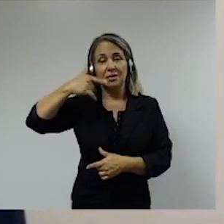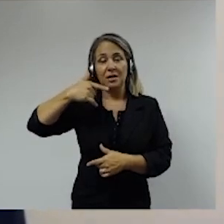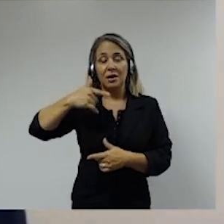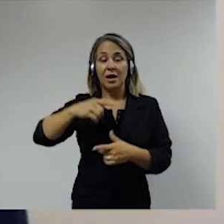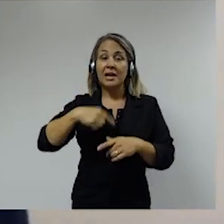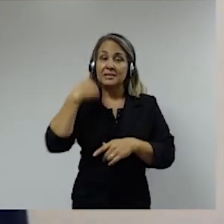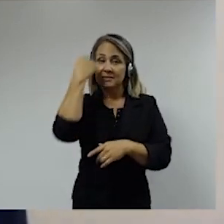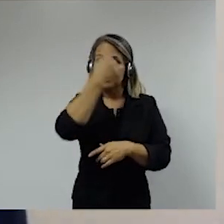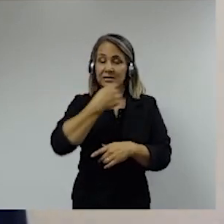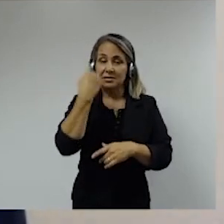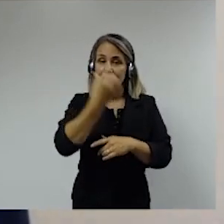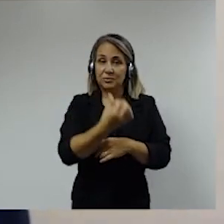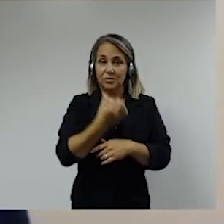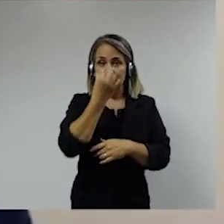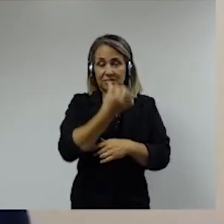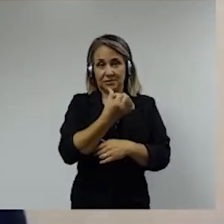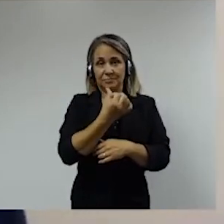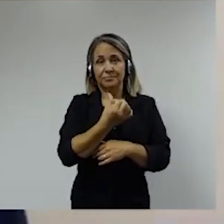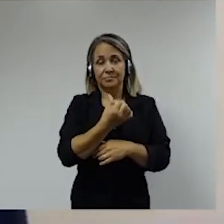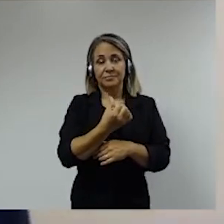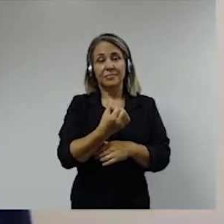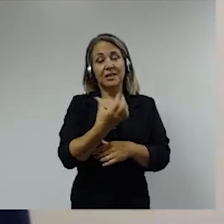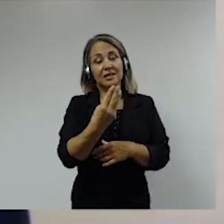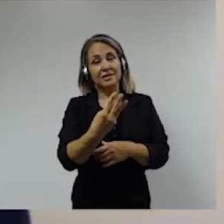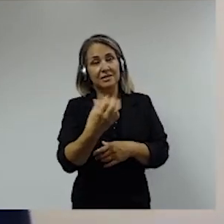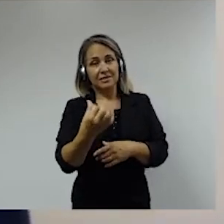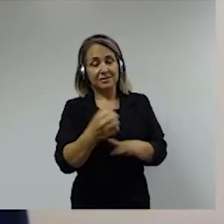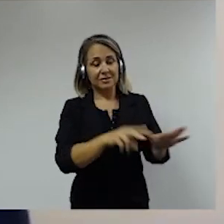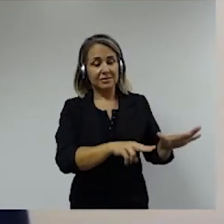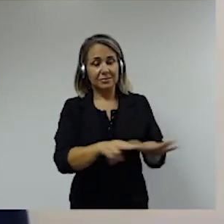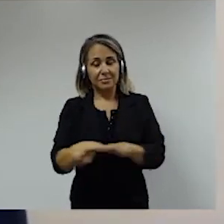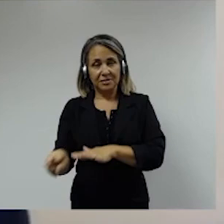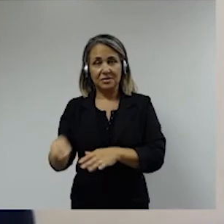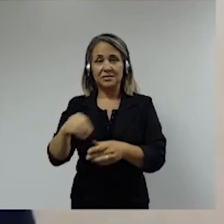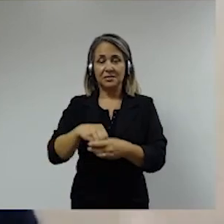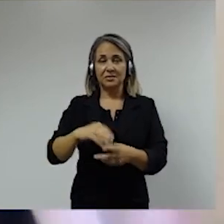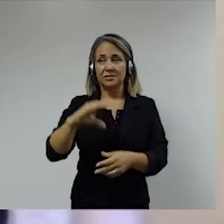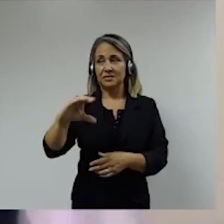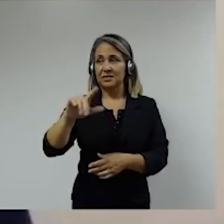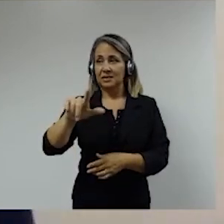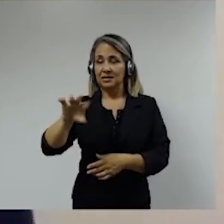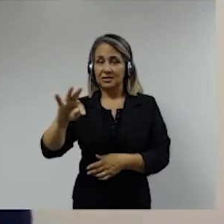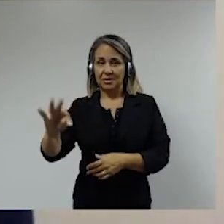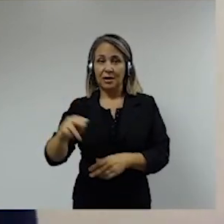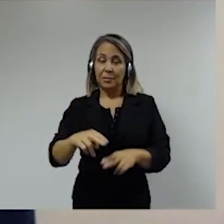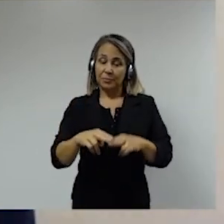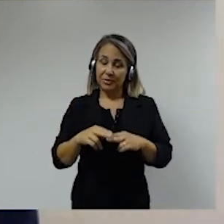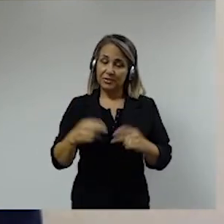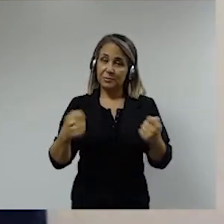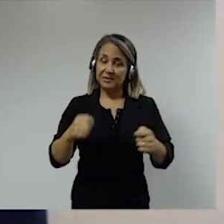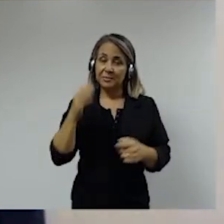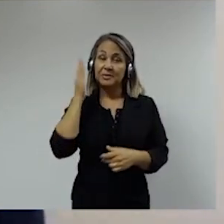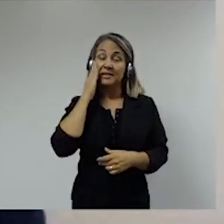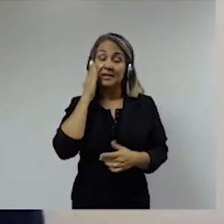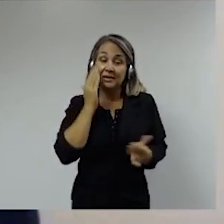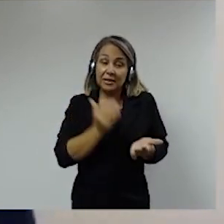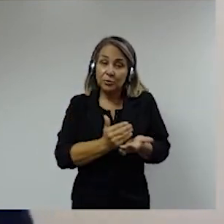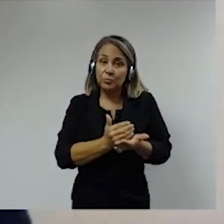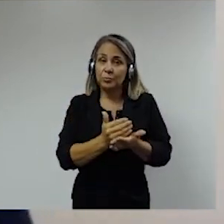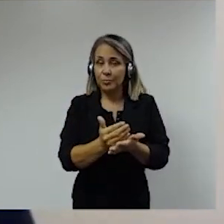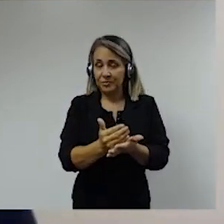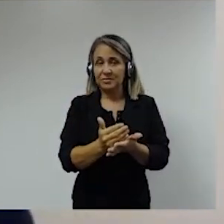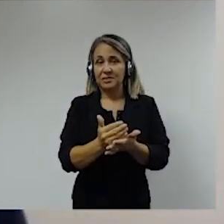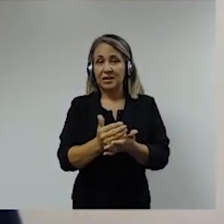jornada de 6 horas diárias ou 36 semanais, no termo do artigo 227 da CLT. Portanto, devemos entender, inicialmente, que